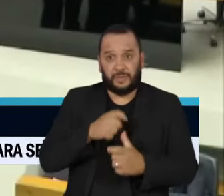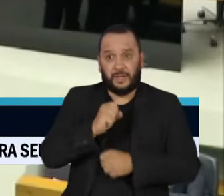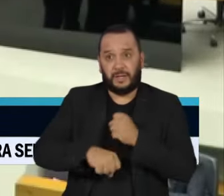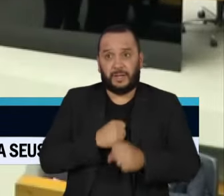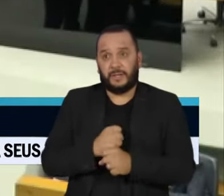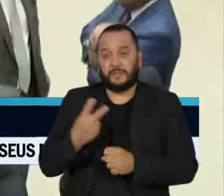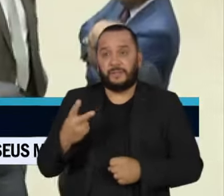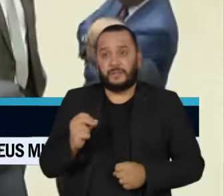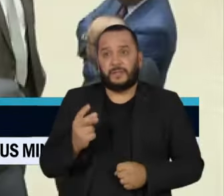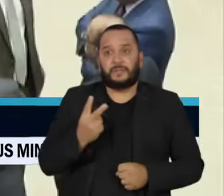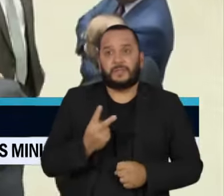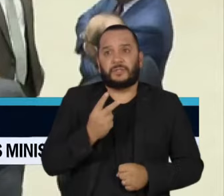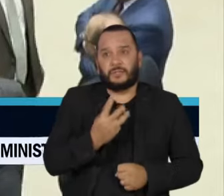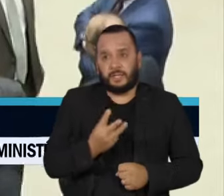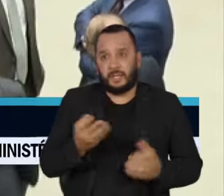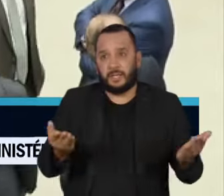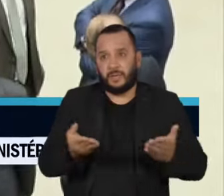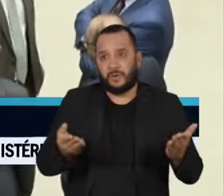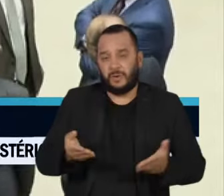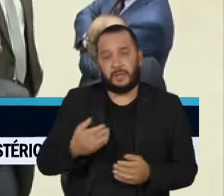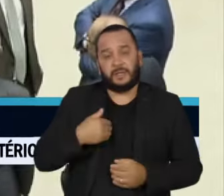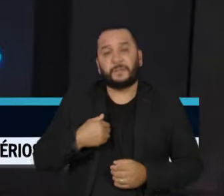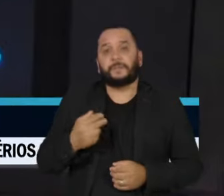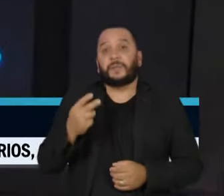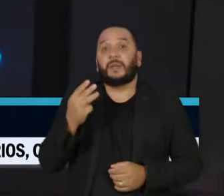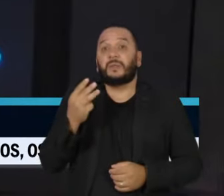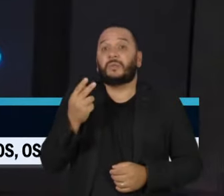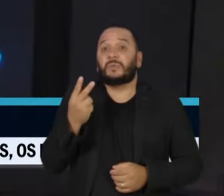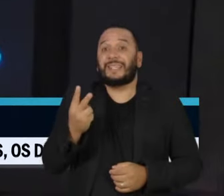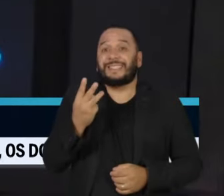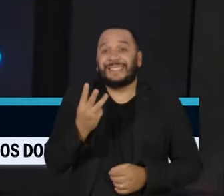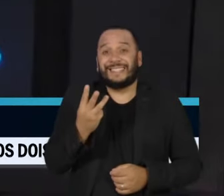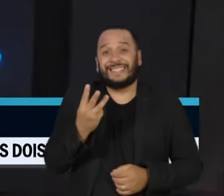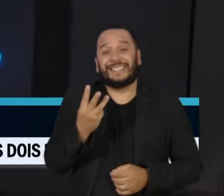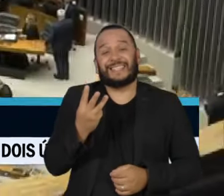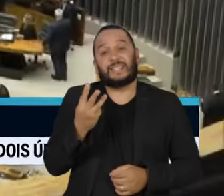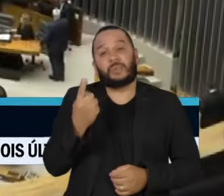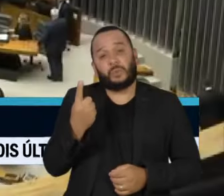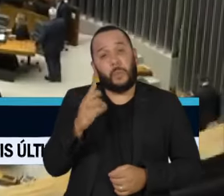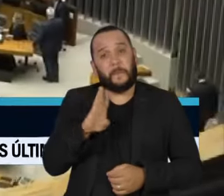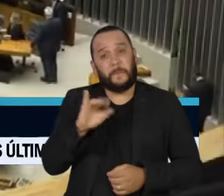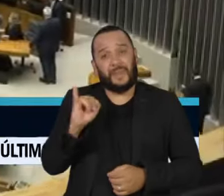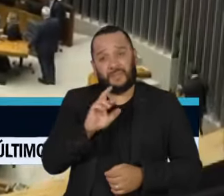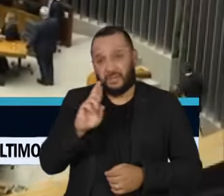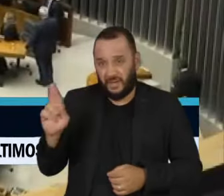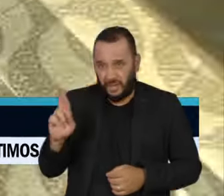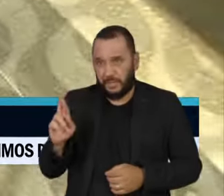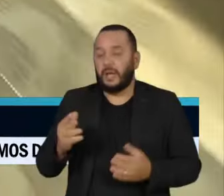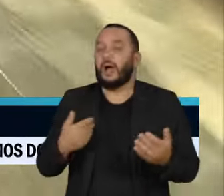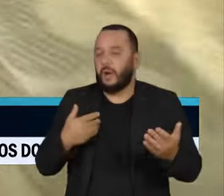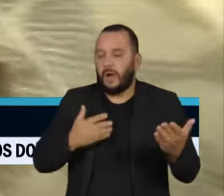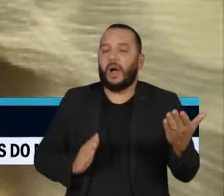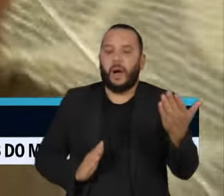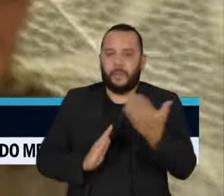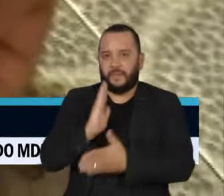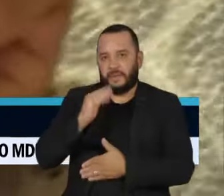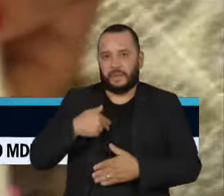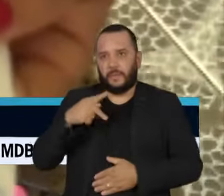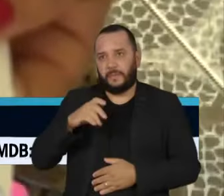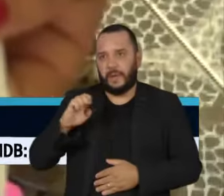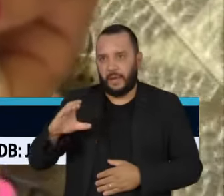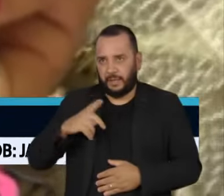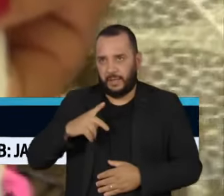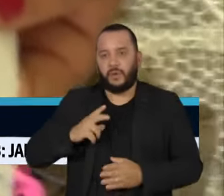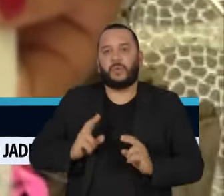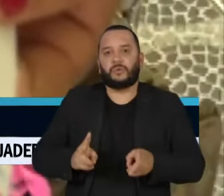passou de 63 para 231 bilhões de reais, com a aprovação da PEC da Transição, que garantiu o pagamento do